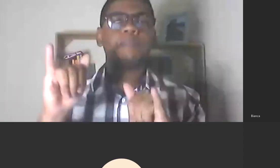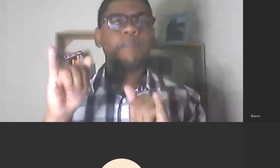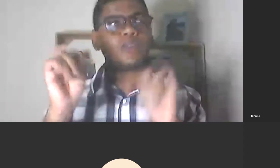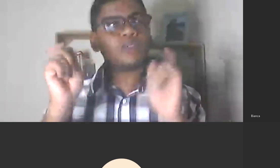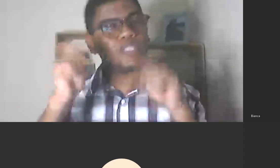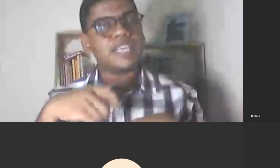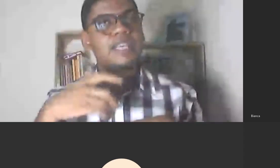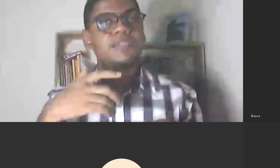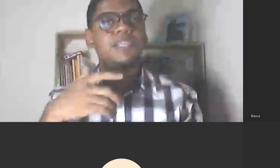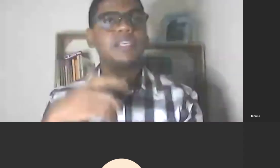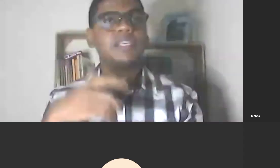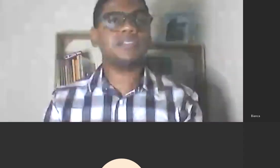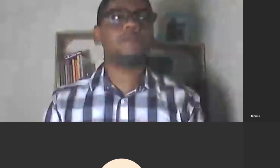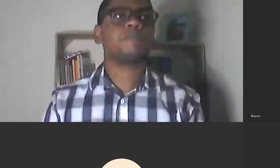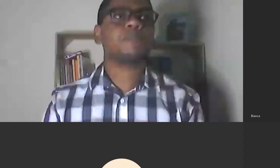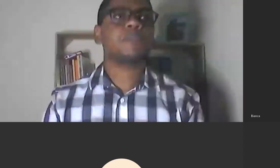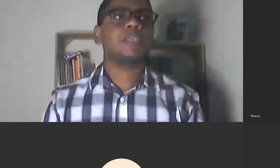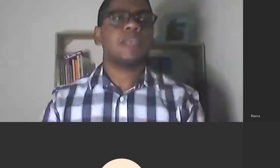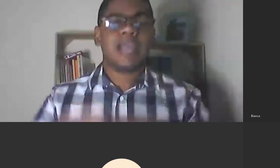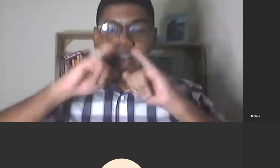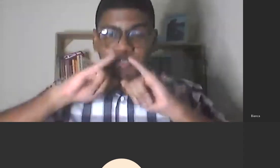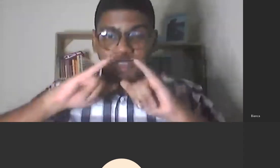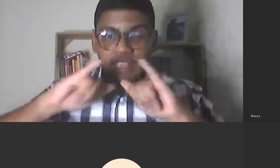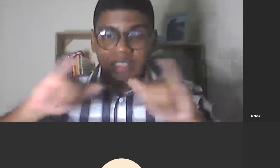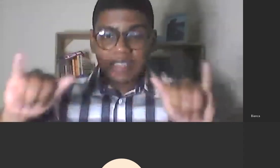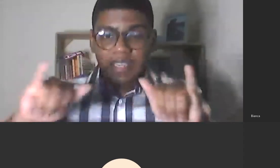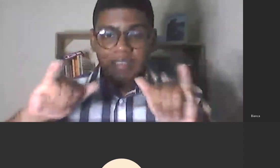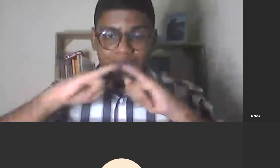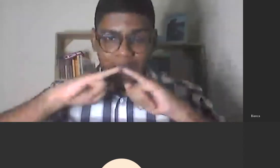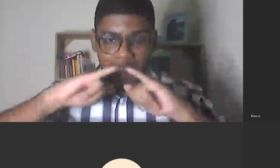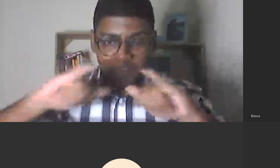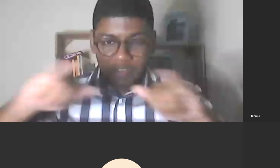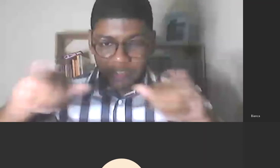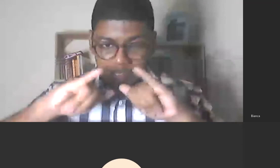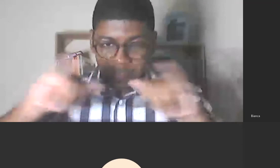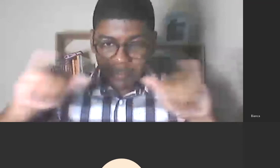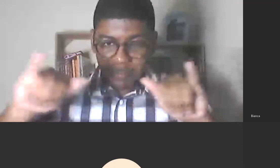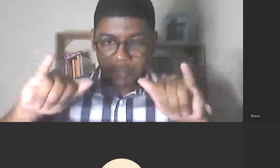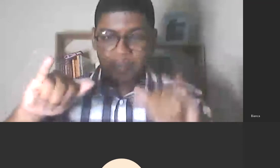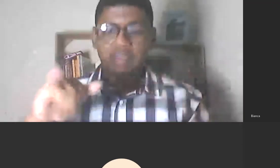Então, posso dizer o seguinte. Avisem